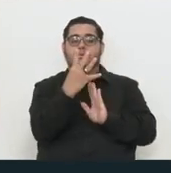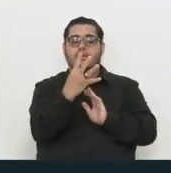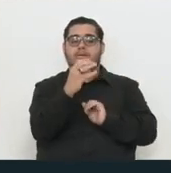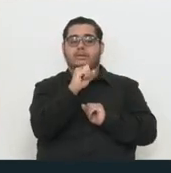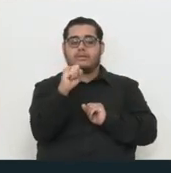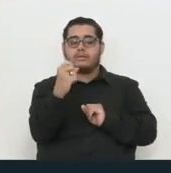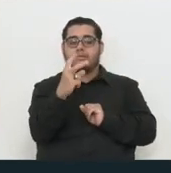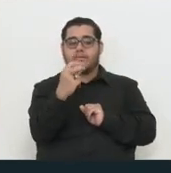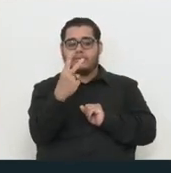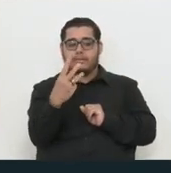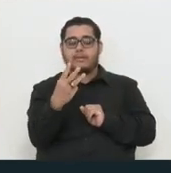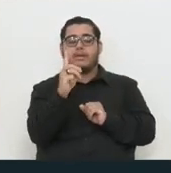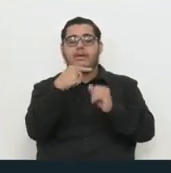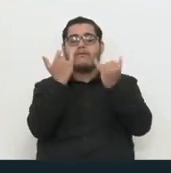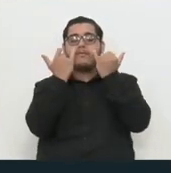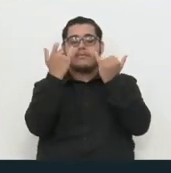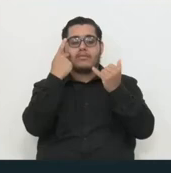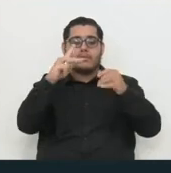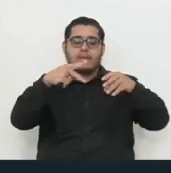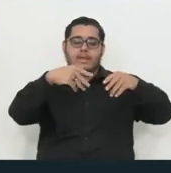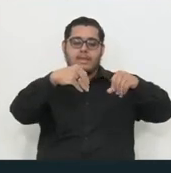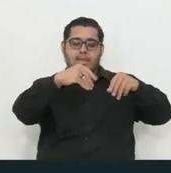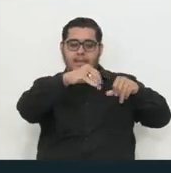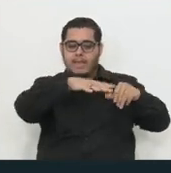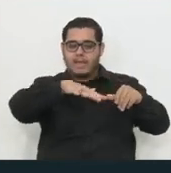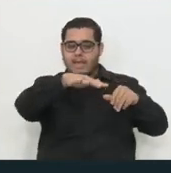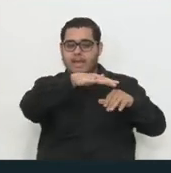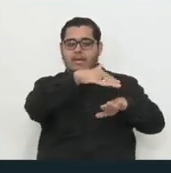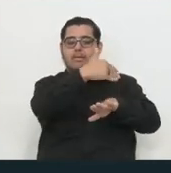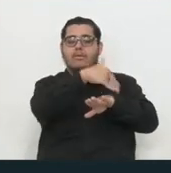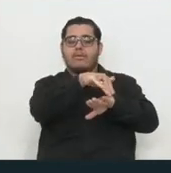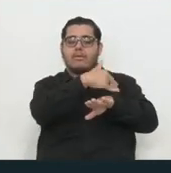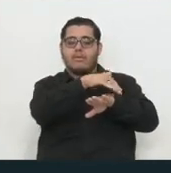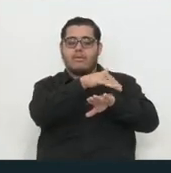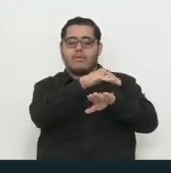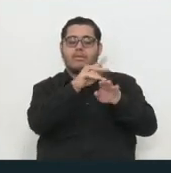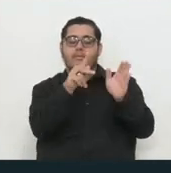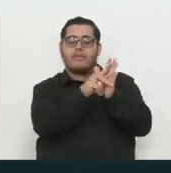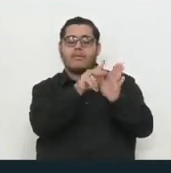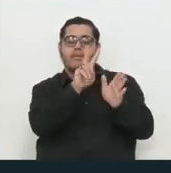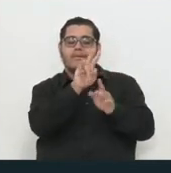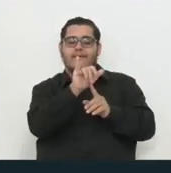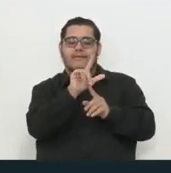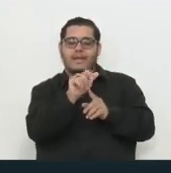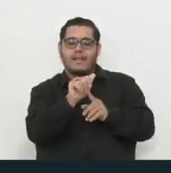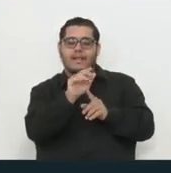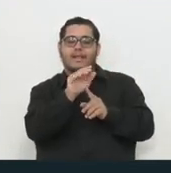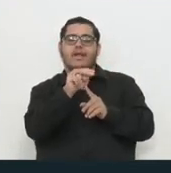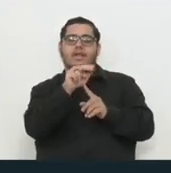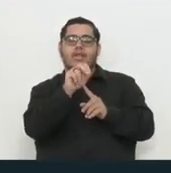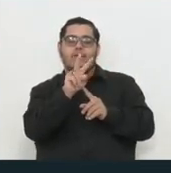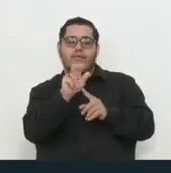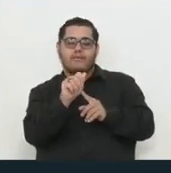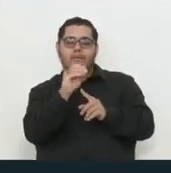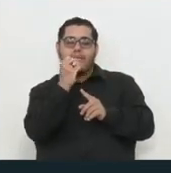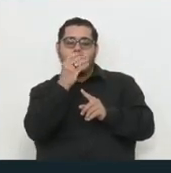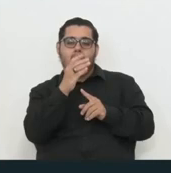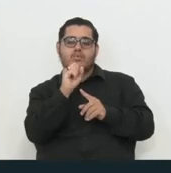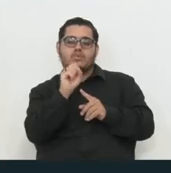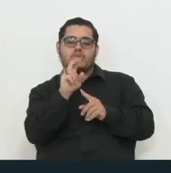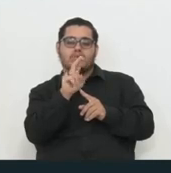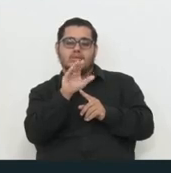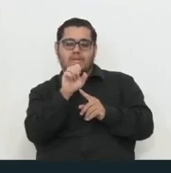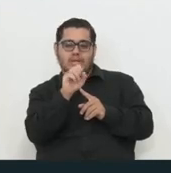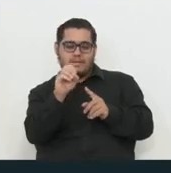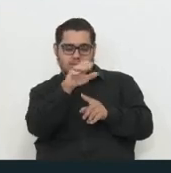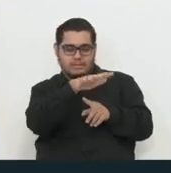sobre o terreno público localizado na Rua turvolândia 615 bairro Vila Nova Bonsucesso autor Vereador Sérgio Magno e em dis encerrada